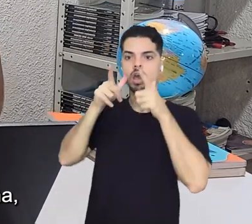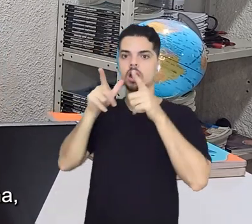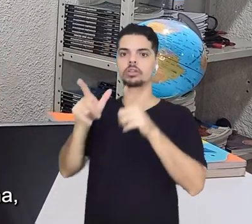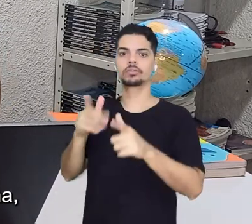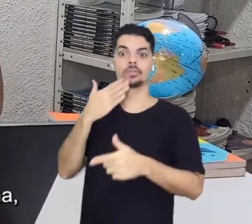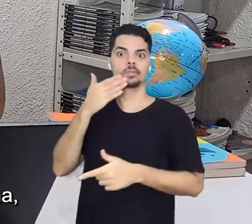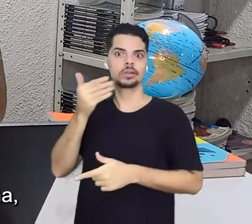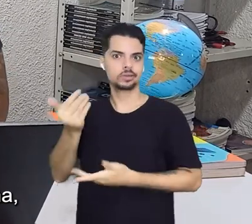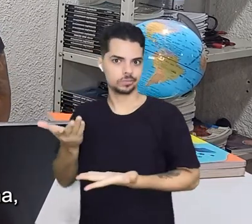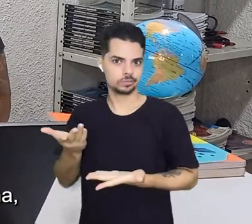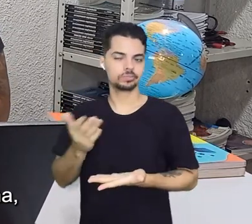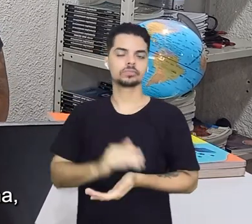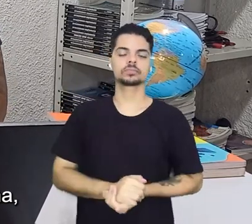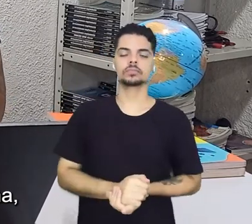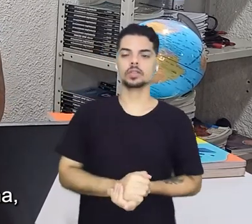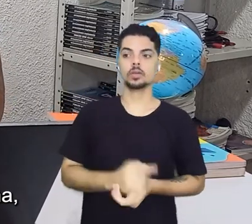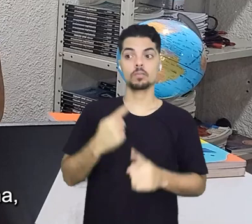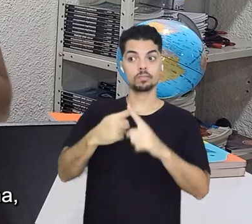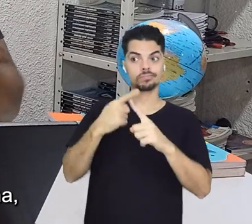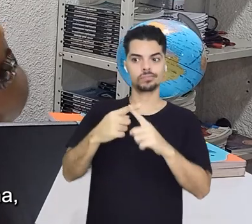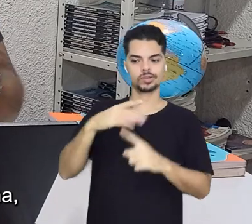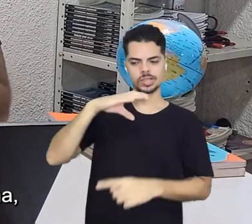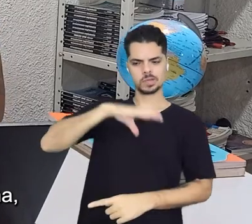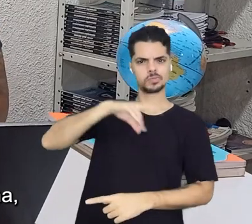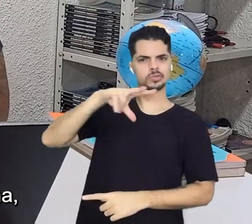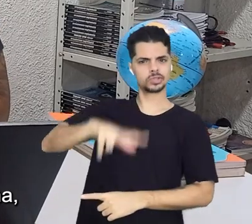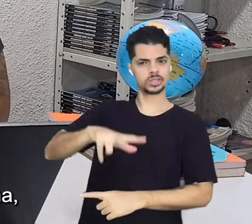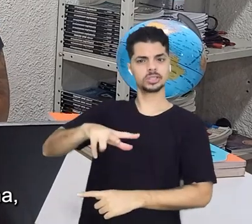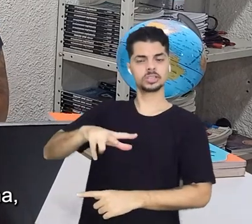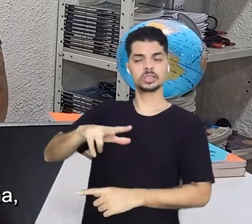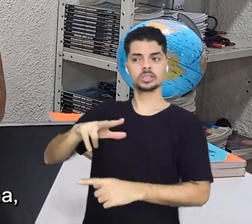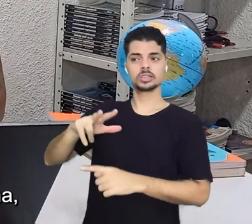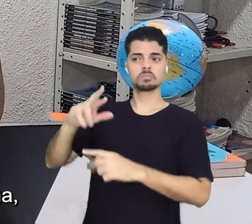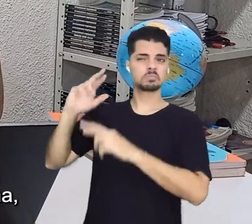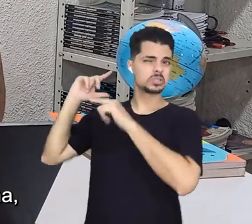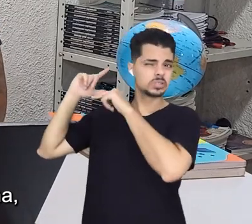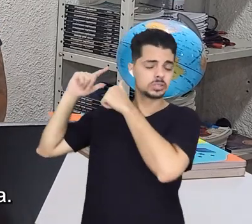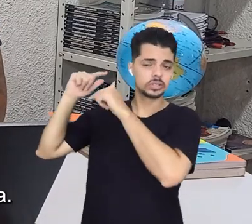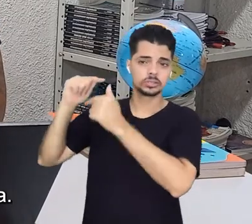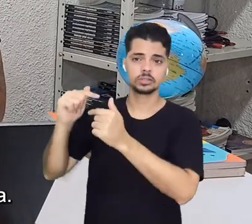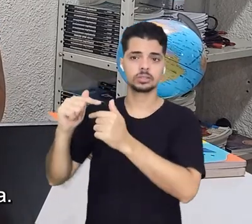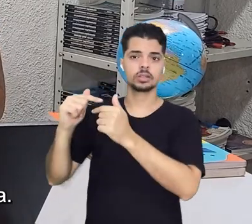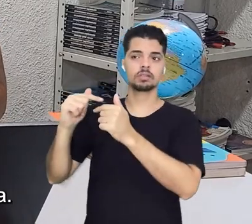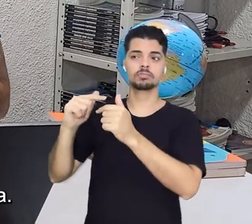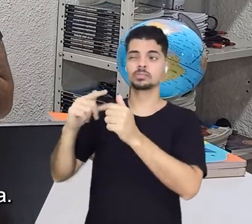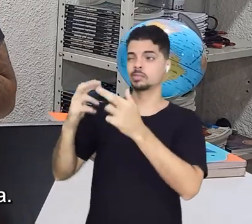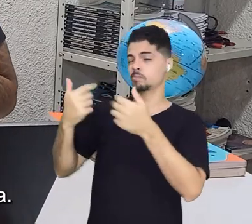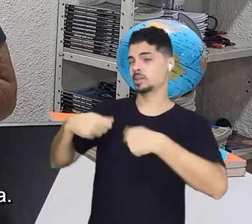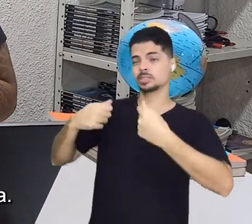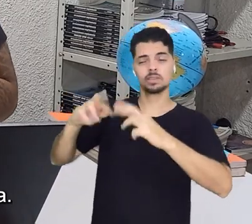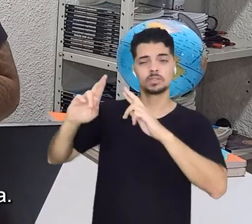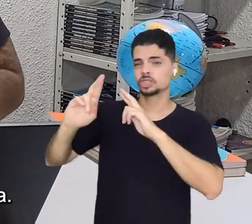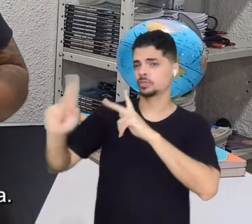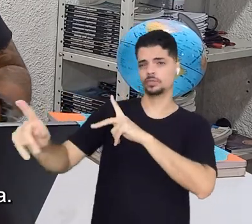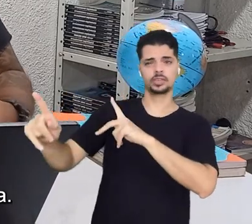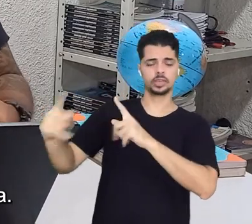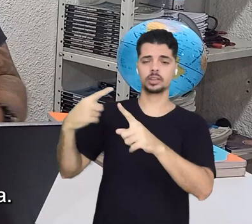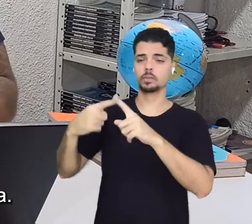pretendia ser diferente da língua portuguesa tradicional, lusitana, uma língua